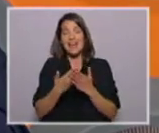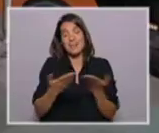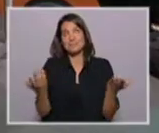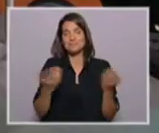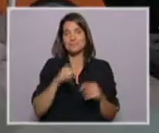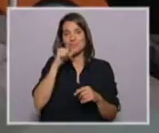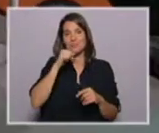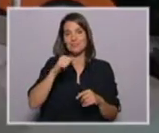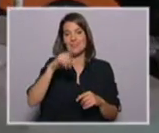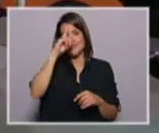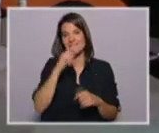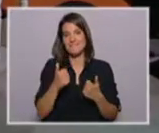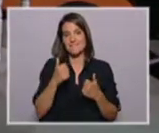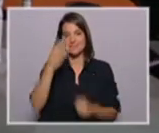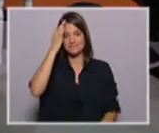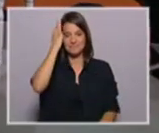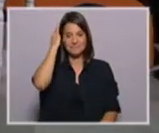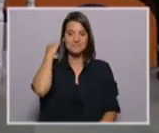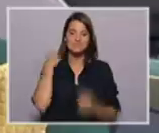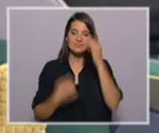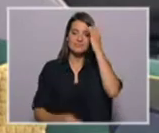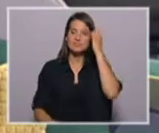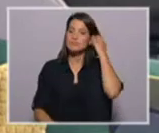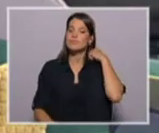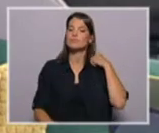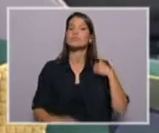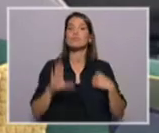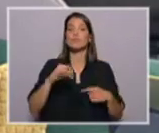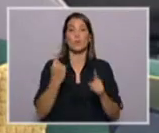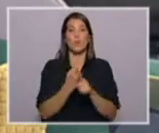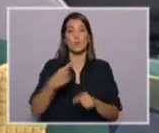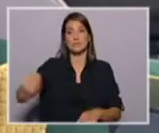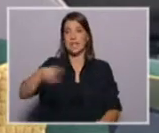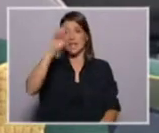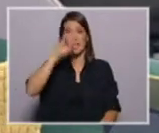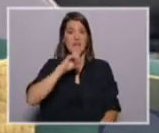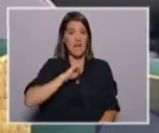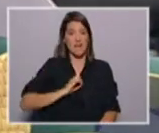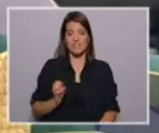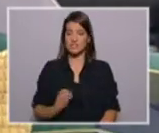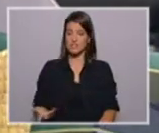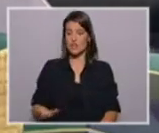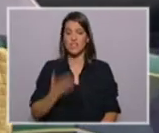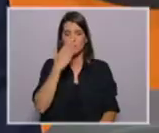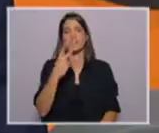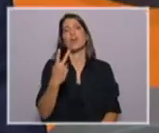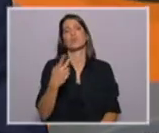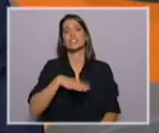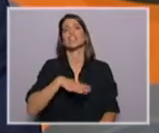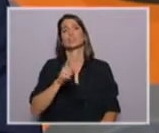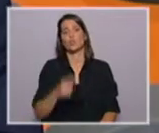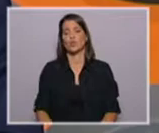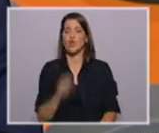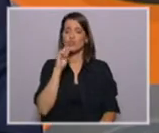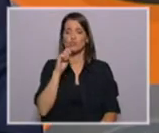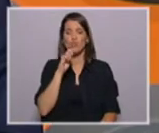além também do calendário. Foi mais uma das coisas que ninguém me avisou, porque Tu tinhas 2 anos, o que é que tu querias tocar? Tocava Xuxa, era a